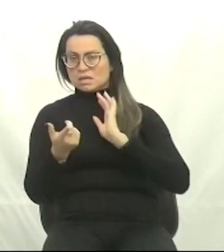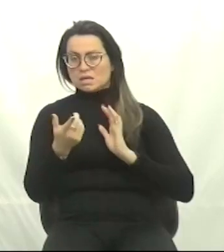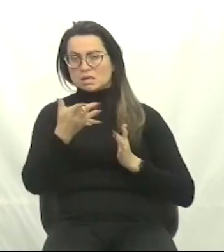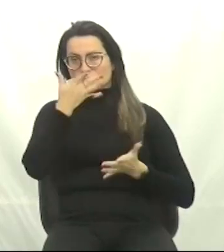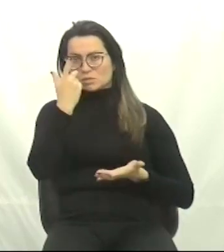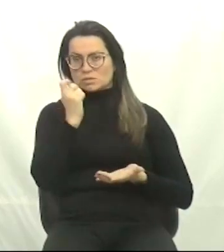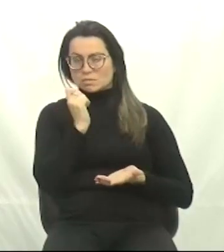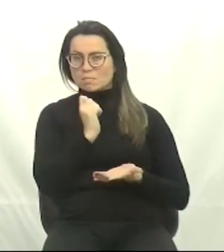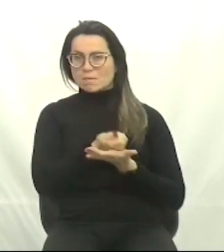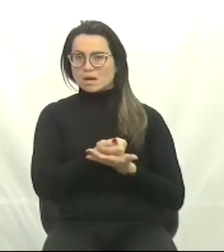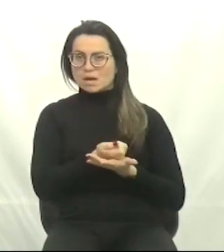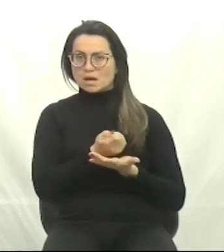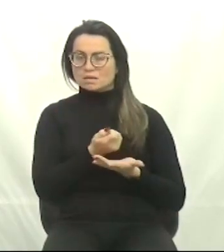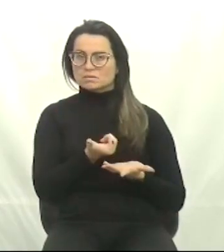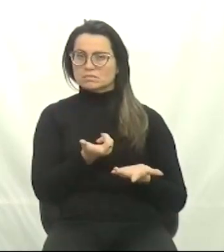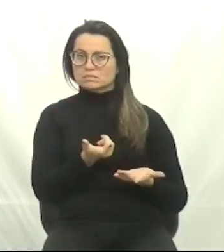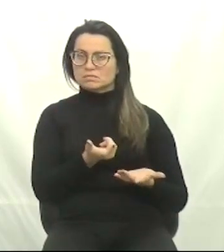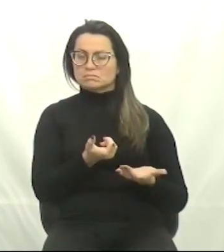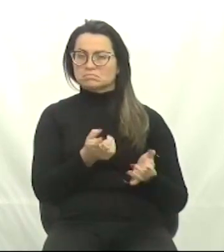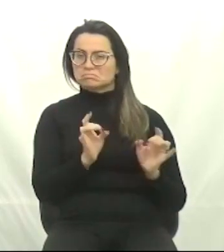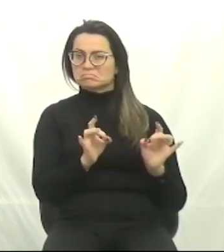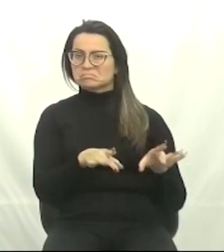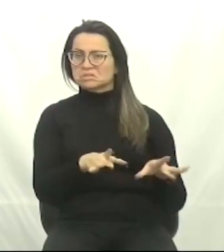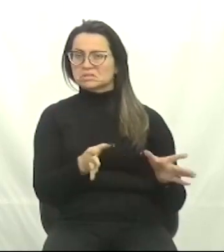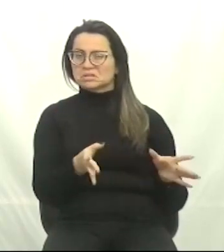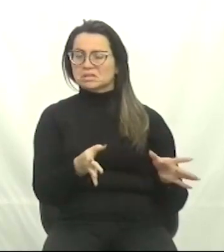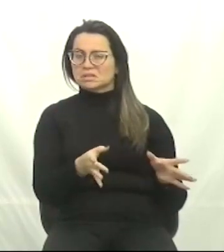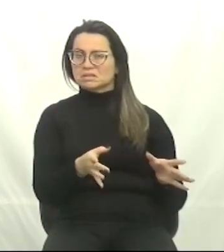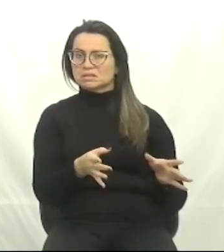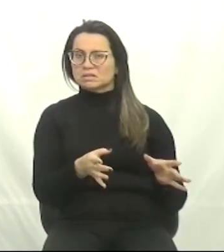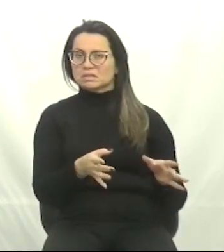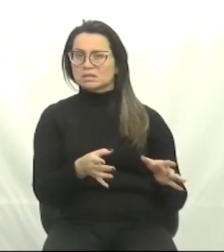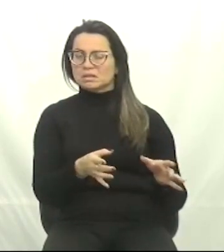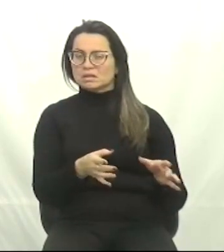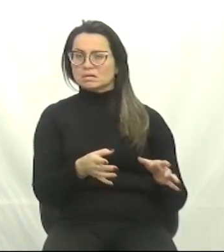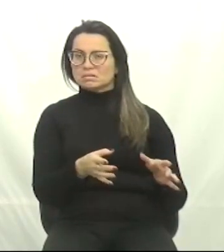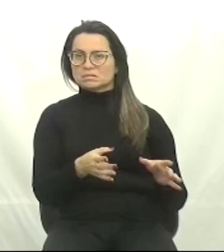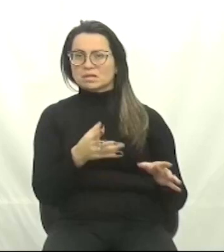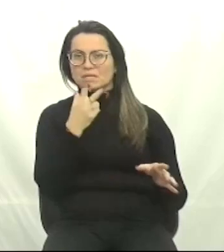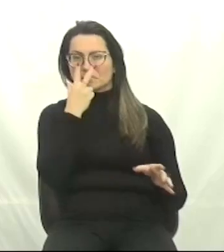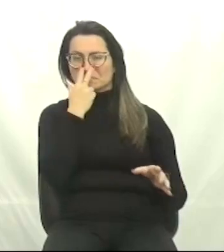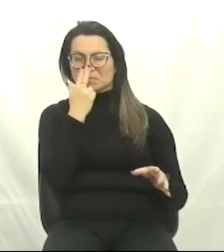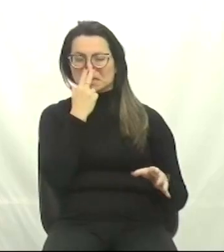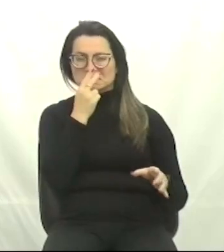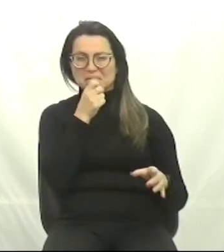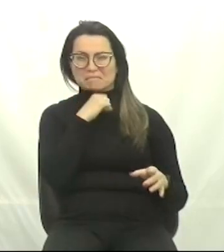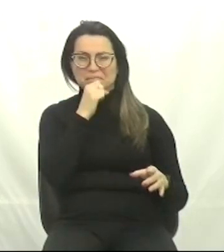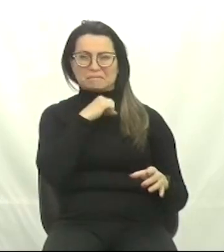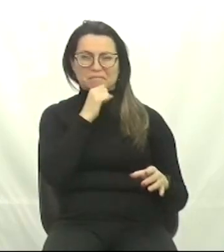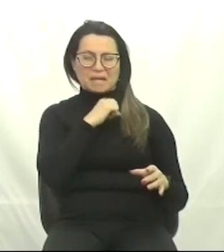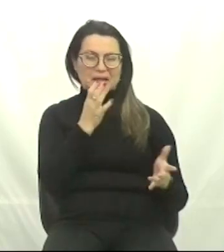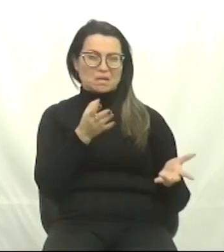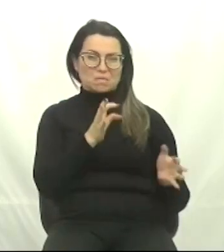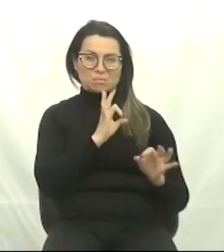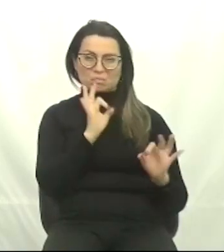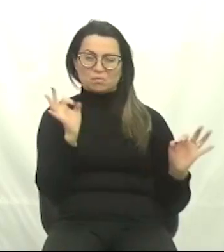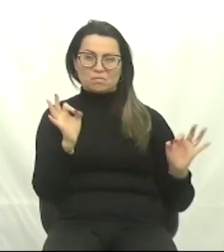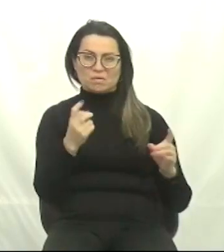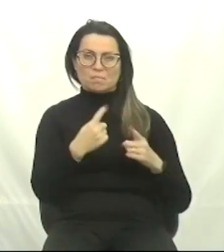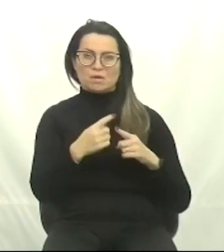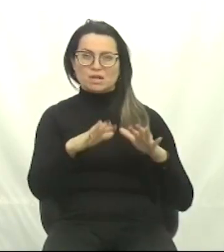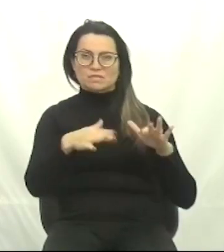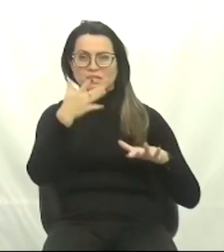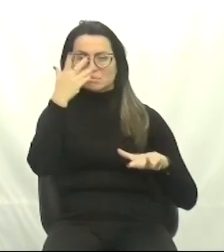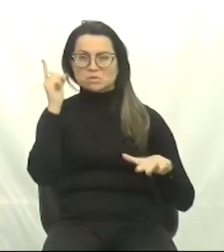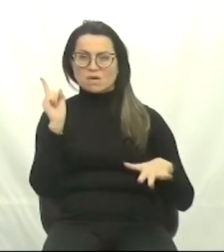contribuintes? Está lá abandonado, sendo deteriorado todos os dias, porque às vezes as pessoas invadem